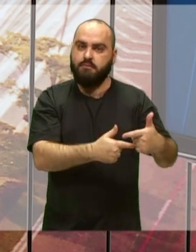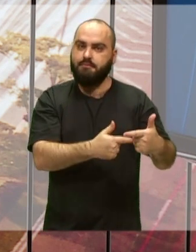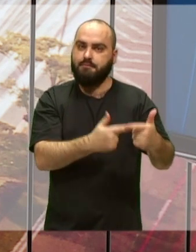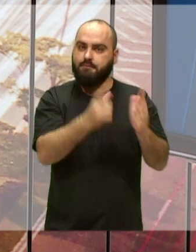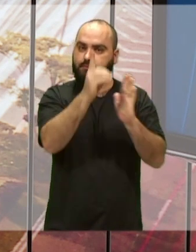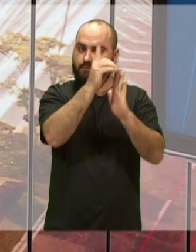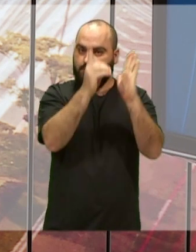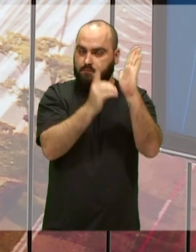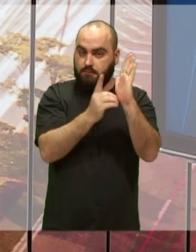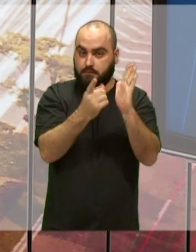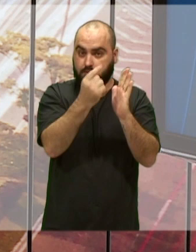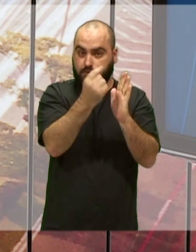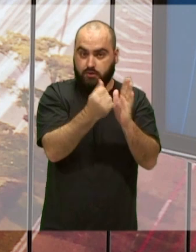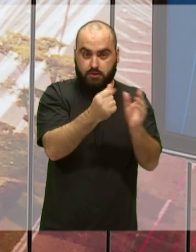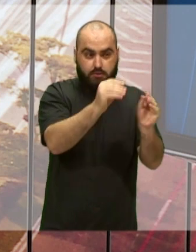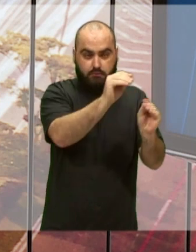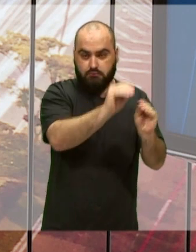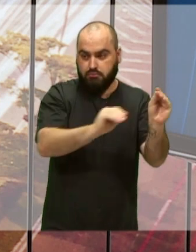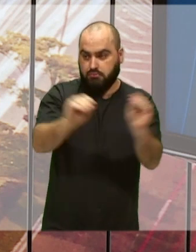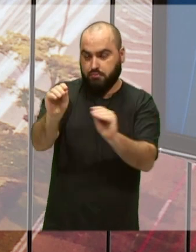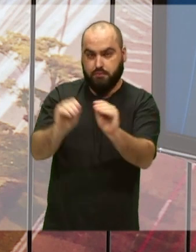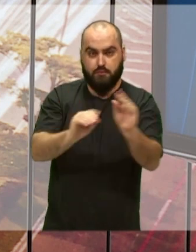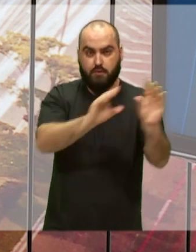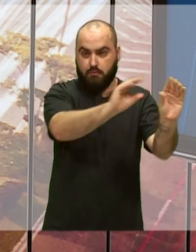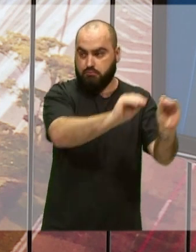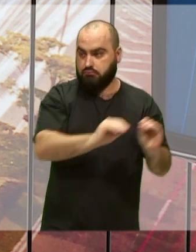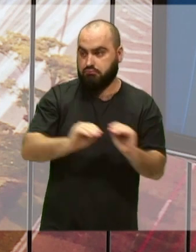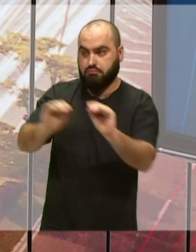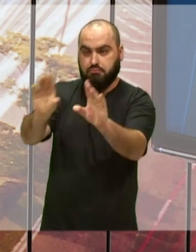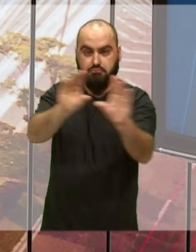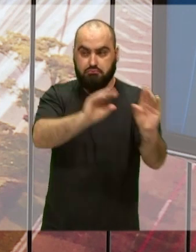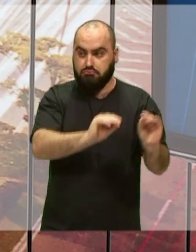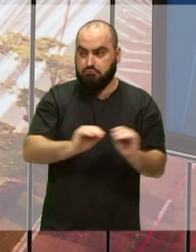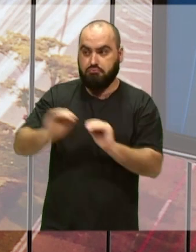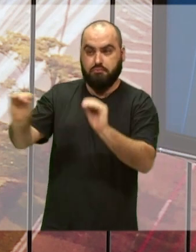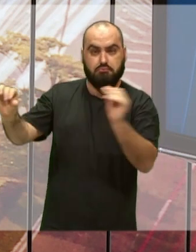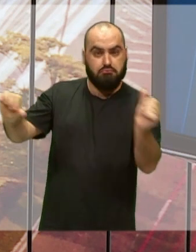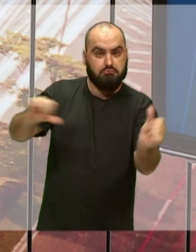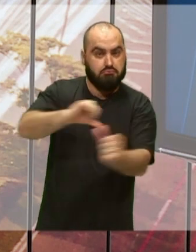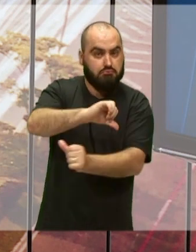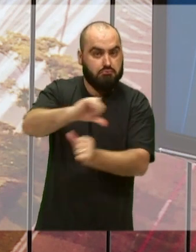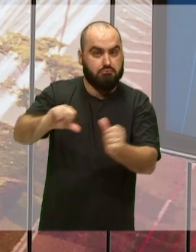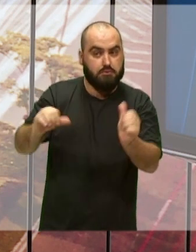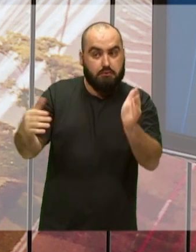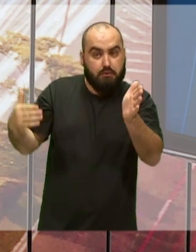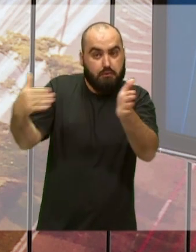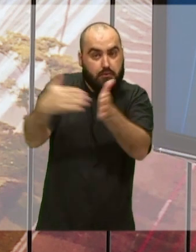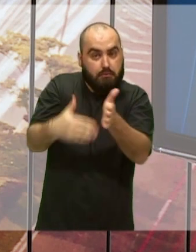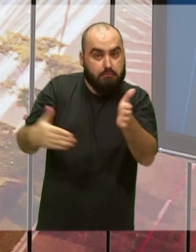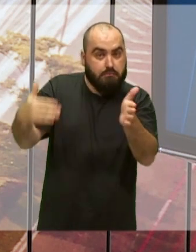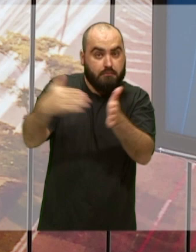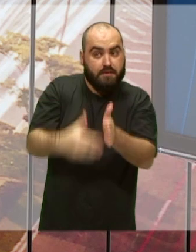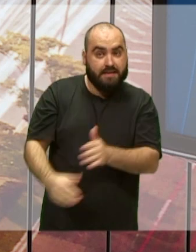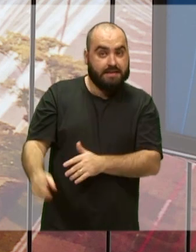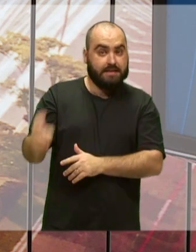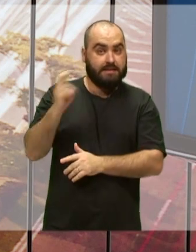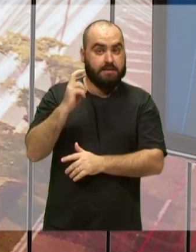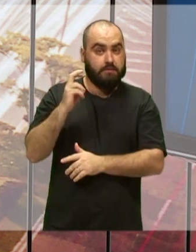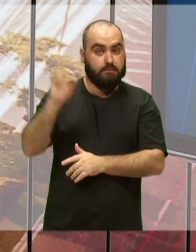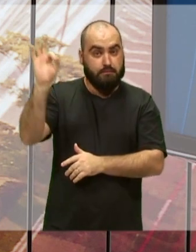decretos para eh eh crédito suplementar ele tem um limite estabelecido de